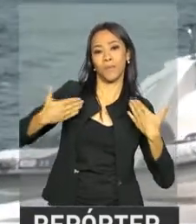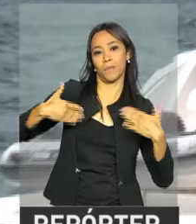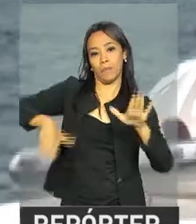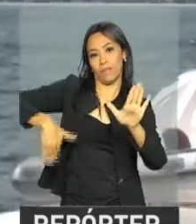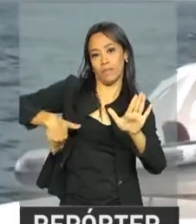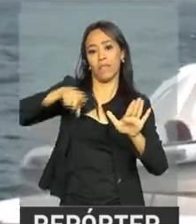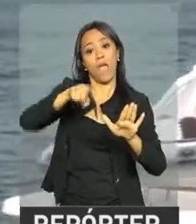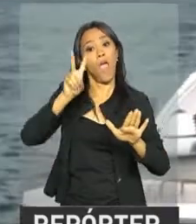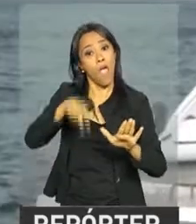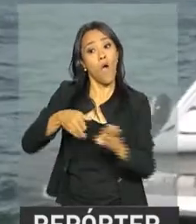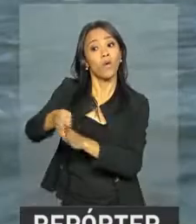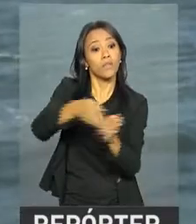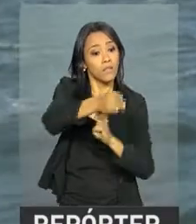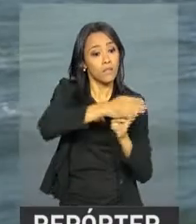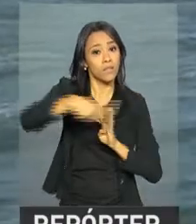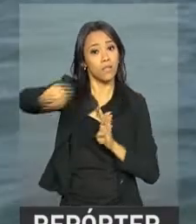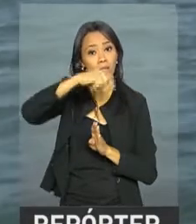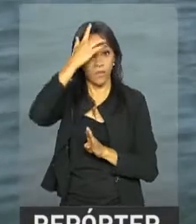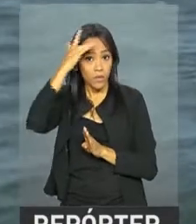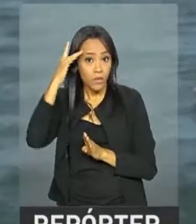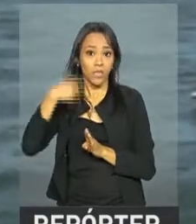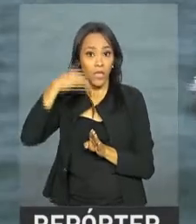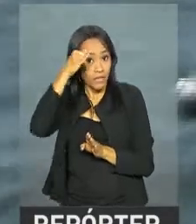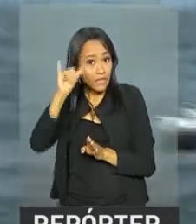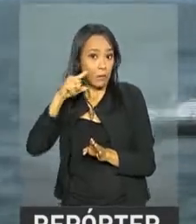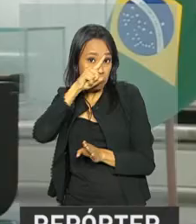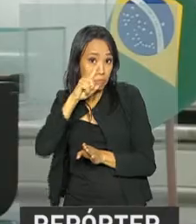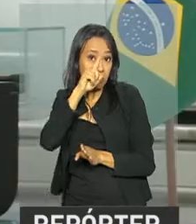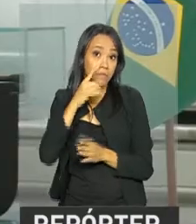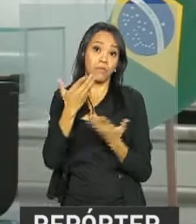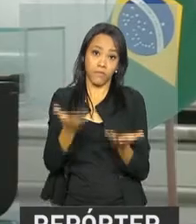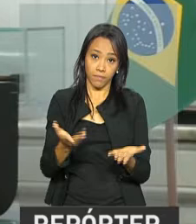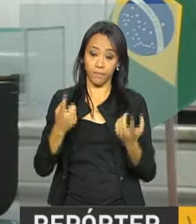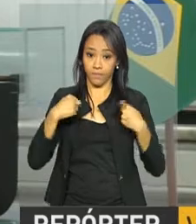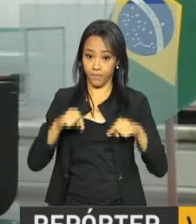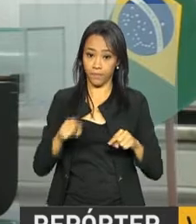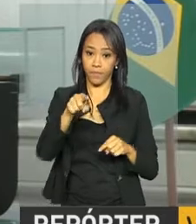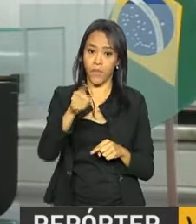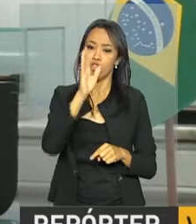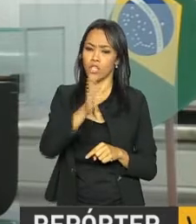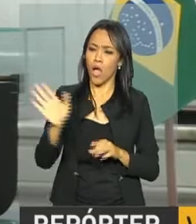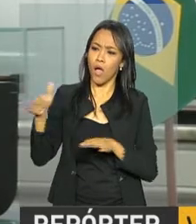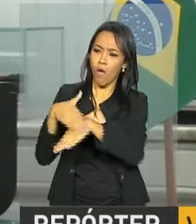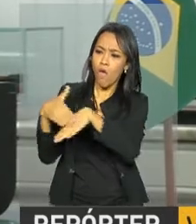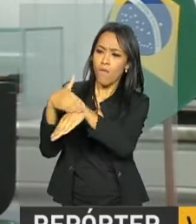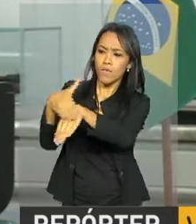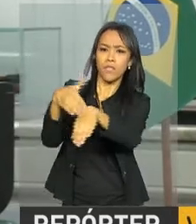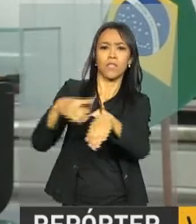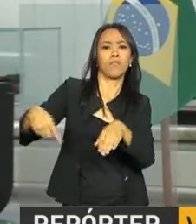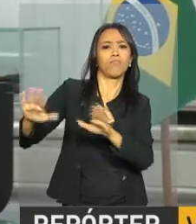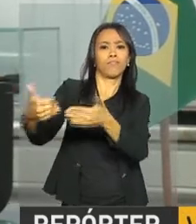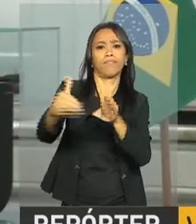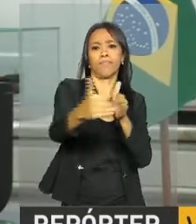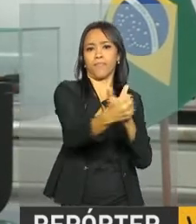forma de conscientizar os condutores e, assim, prevenir acidentes. Nós conversamos com os proprietários e